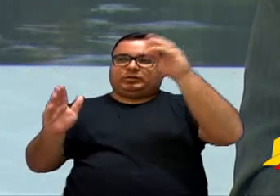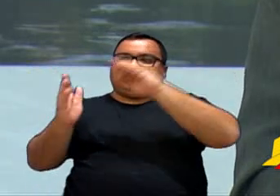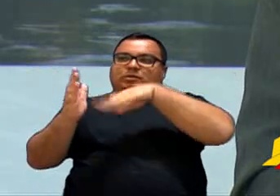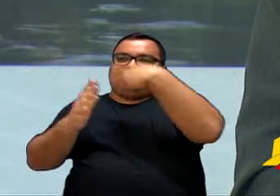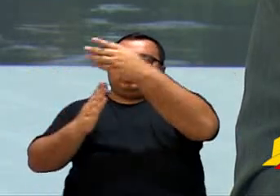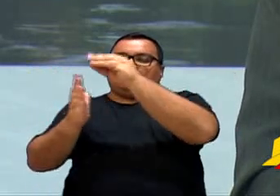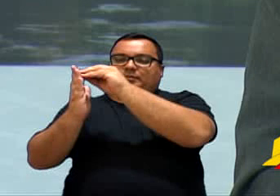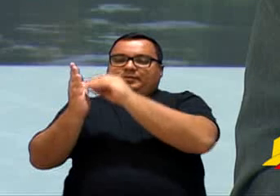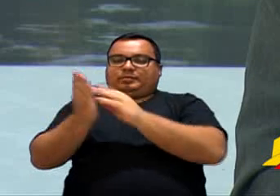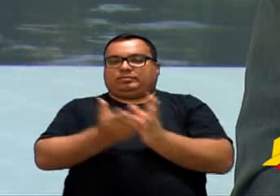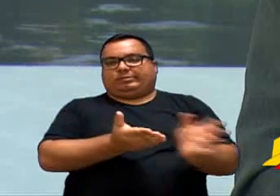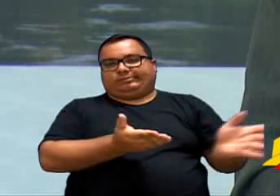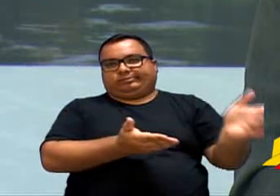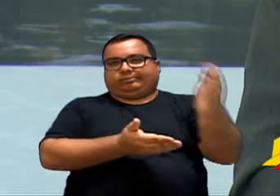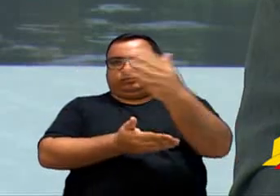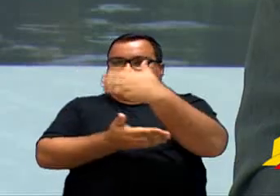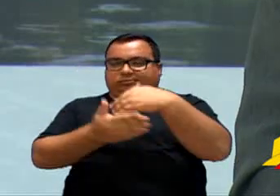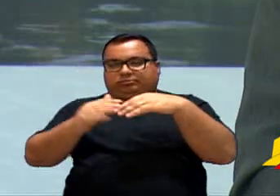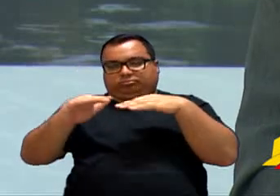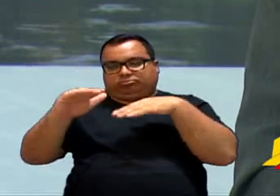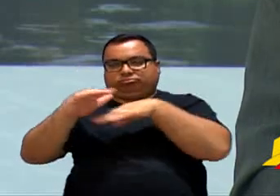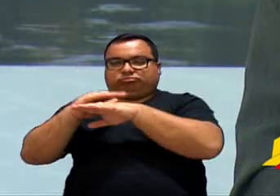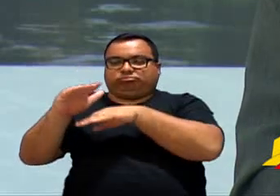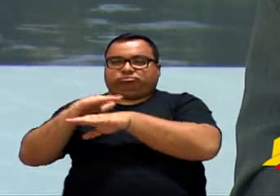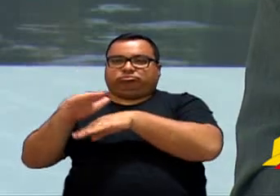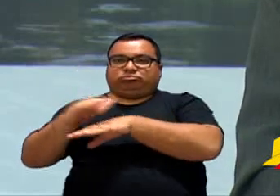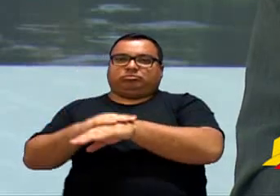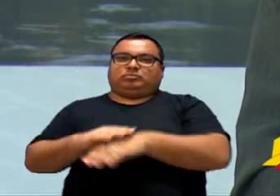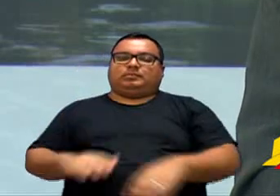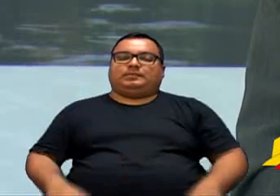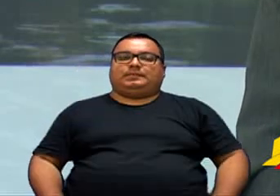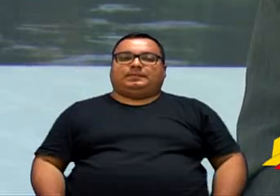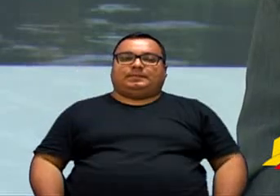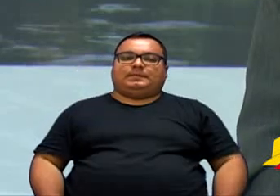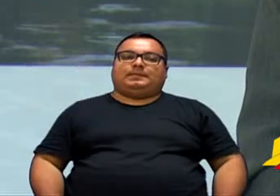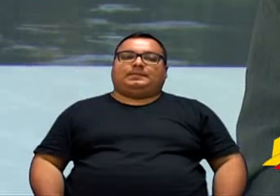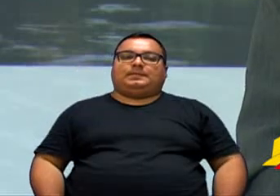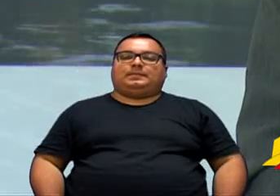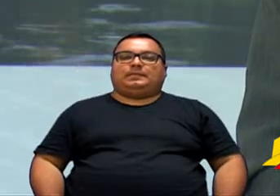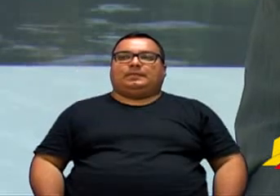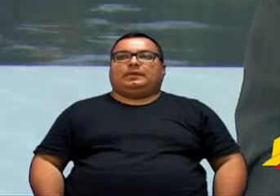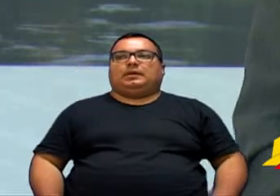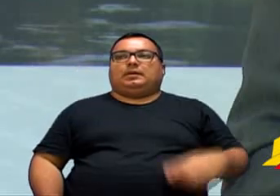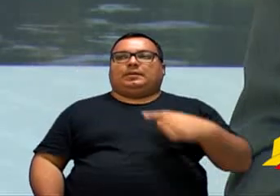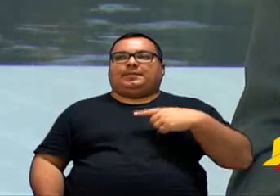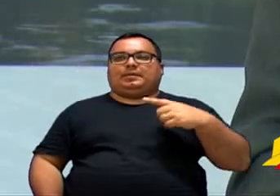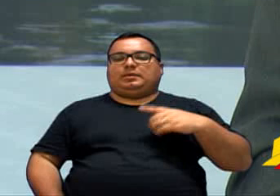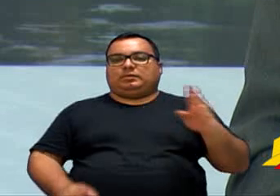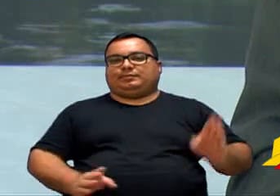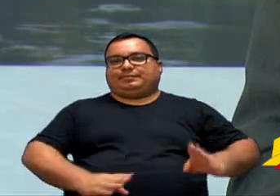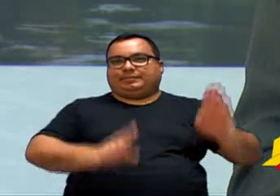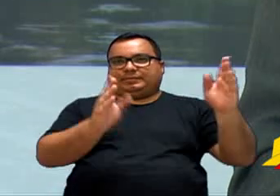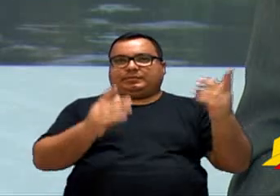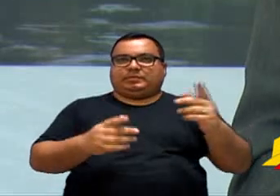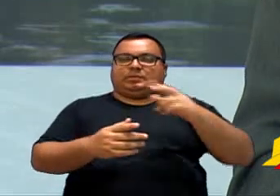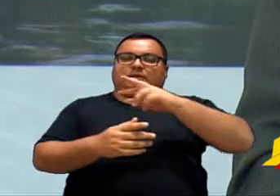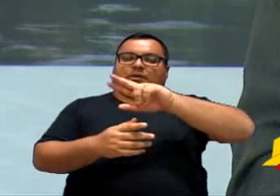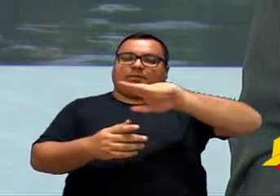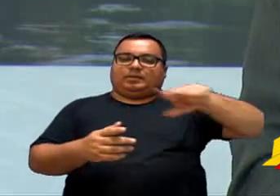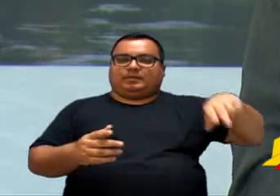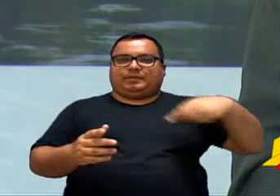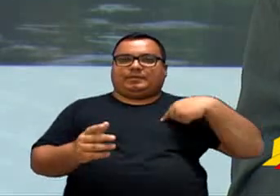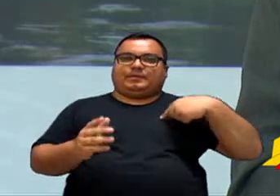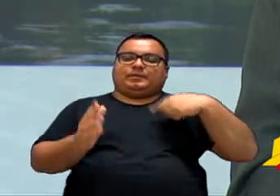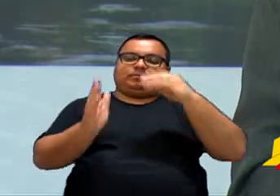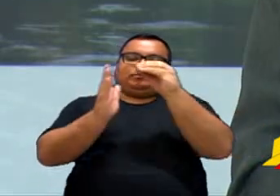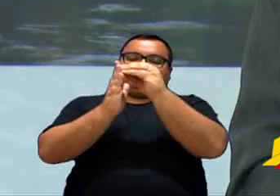tem recolhimento do fundo financeiro, de recolhimento percentual de recolhimento por parte da área patronal, nos seus incisos,